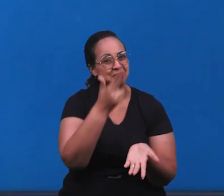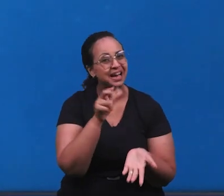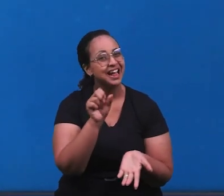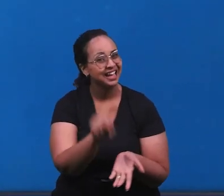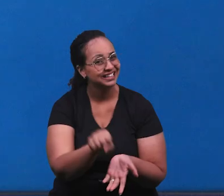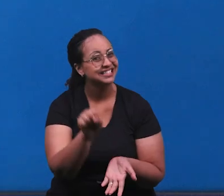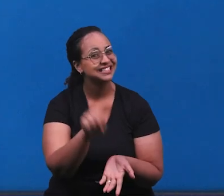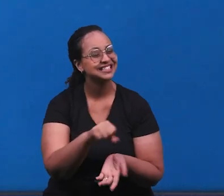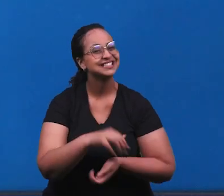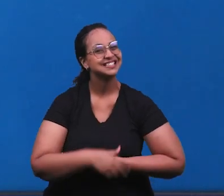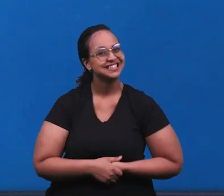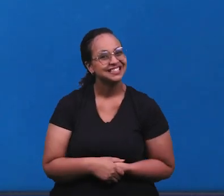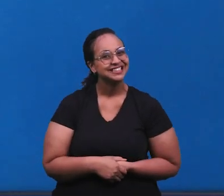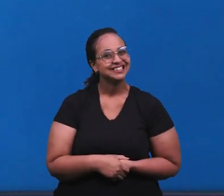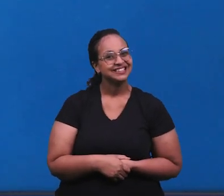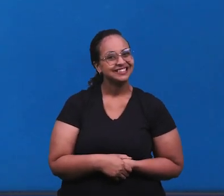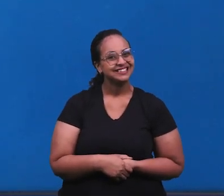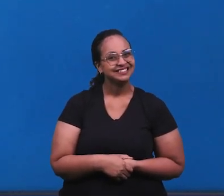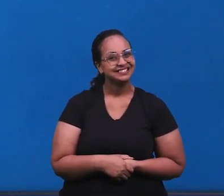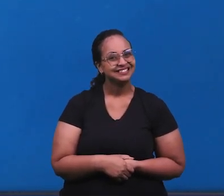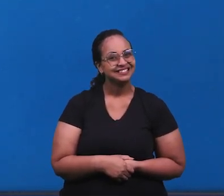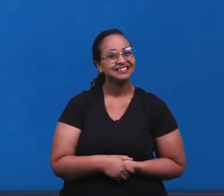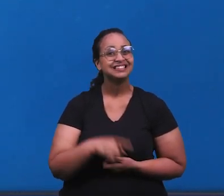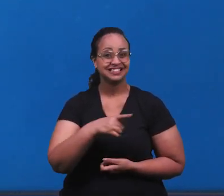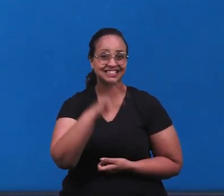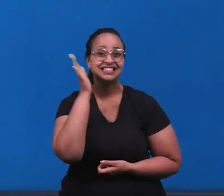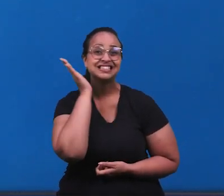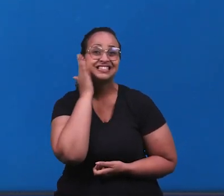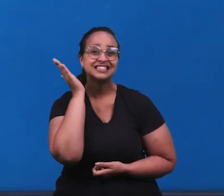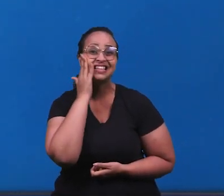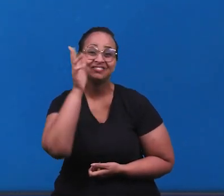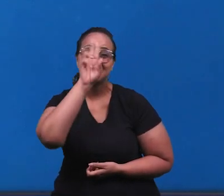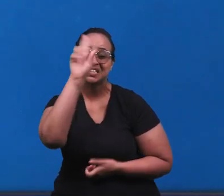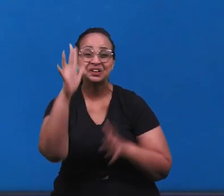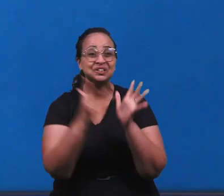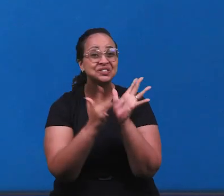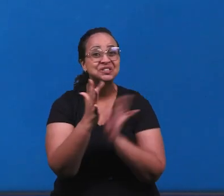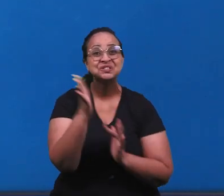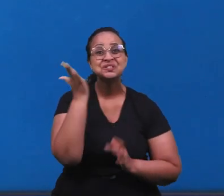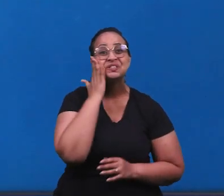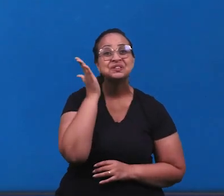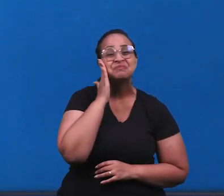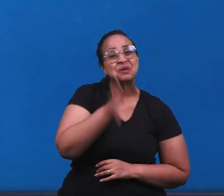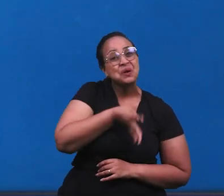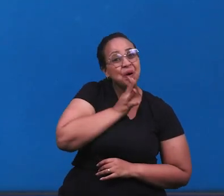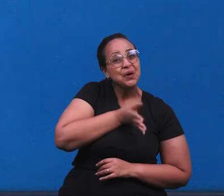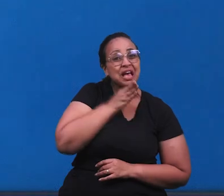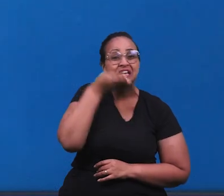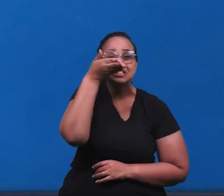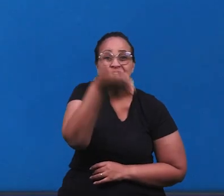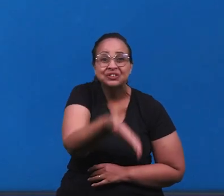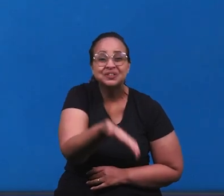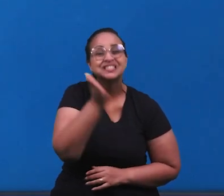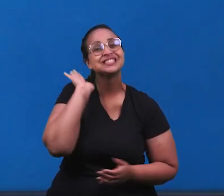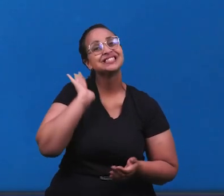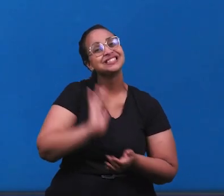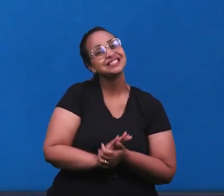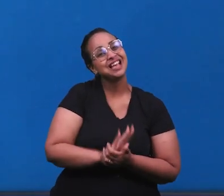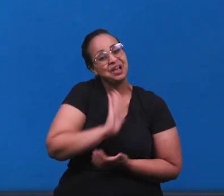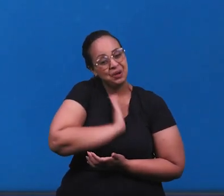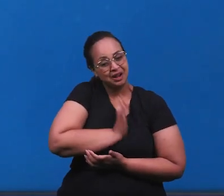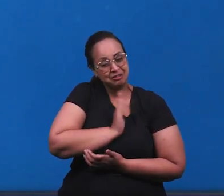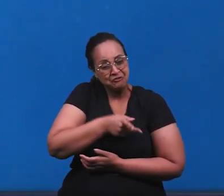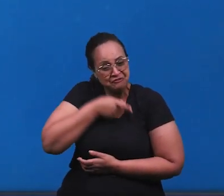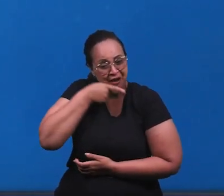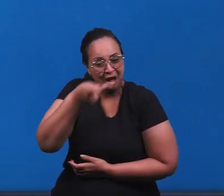falou, mas pode estar certo, irmã. Quem sabe o que você falou é o Senhor Jesus. Ele conhece essa linguagem, a linguagem que